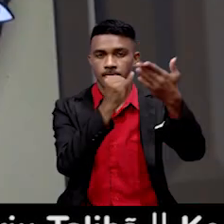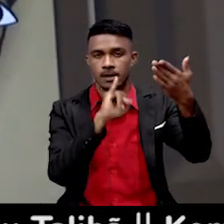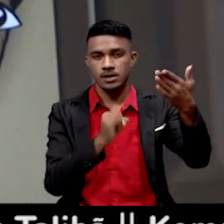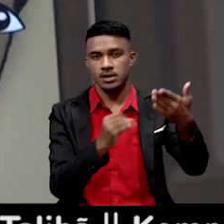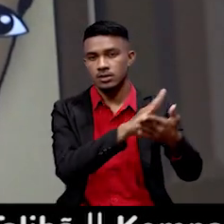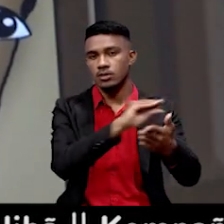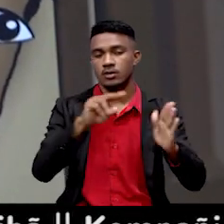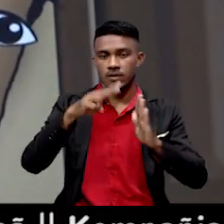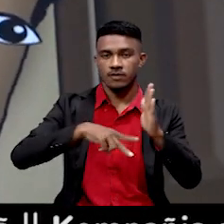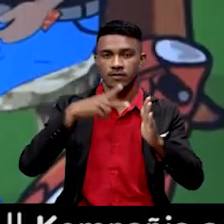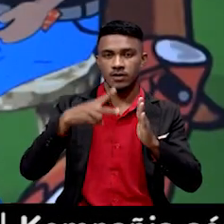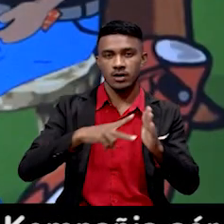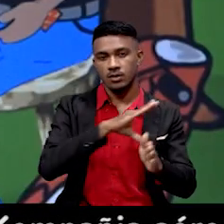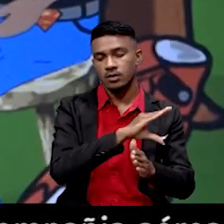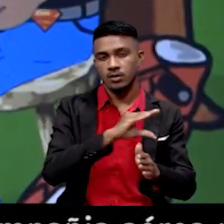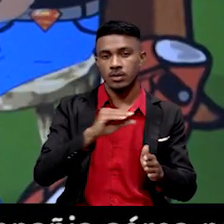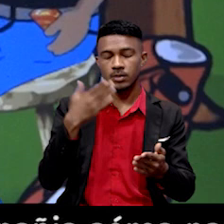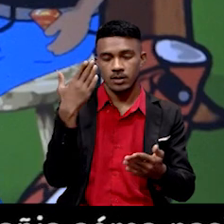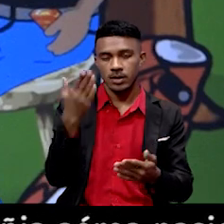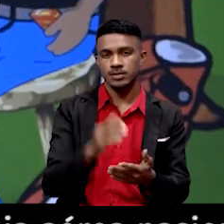video making ba ia